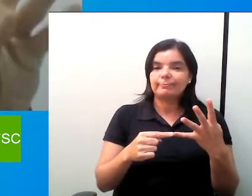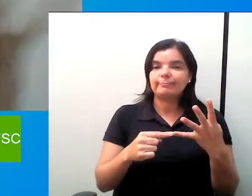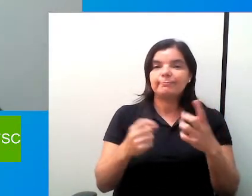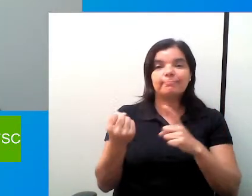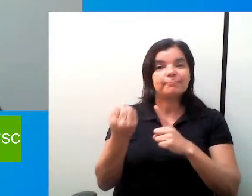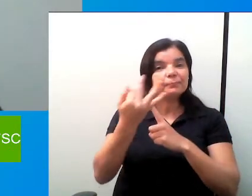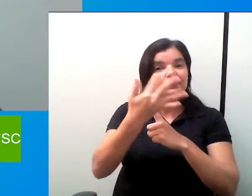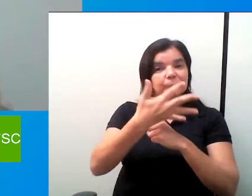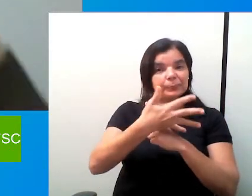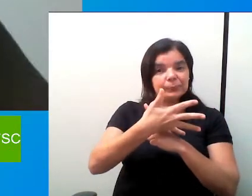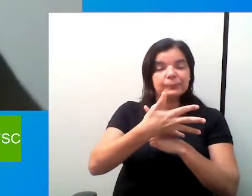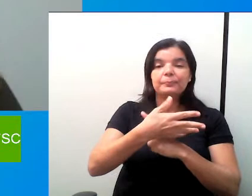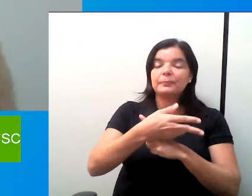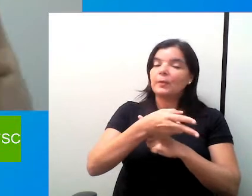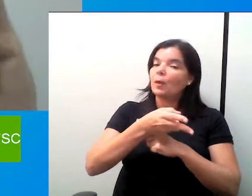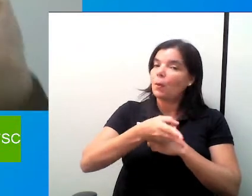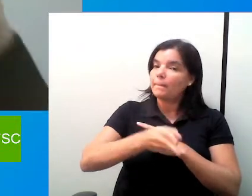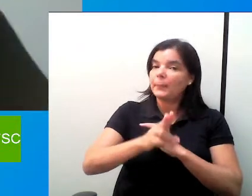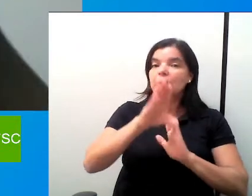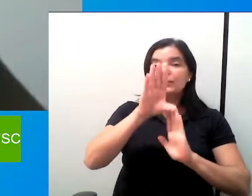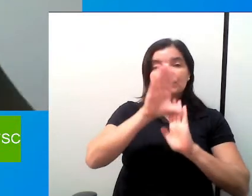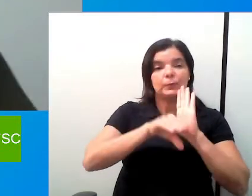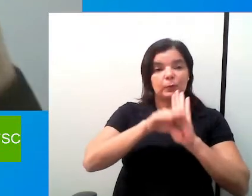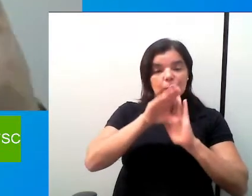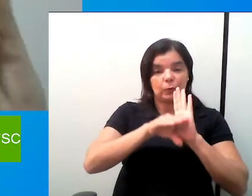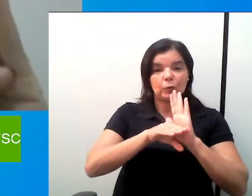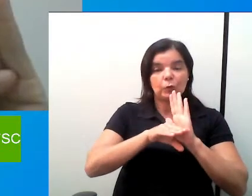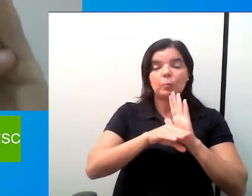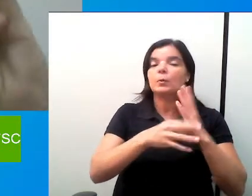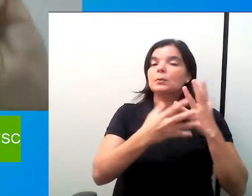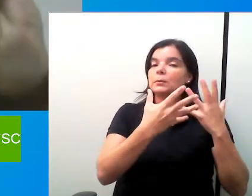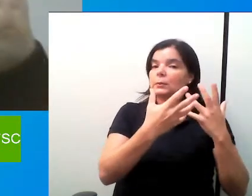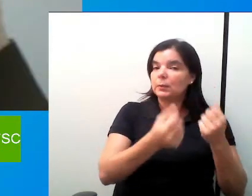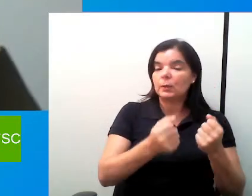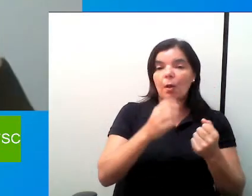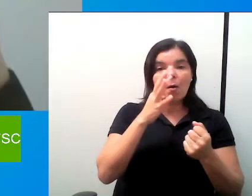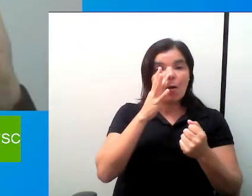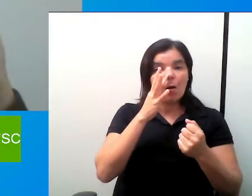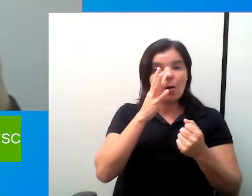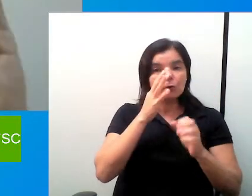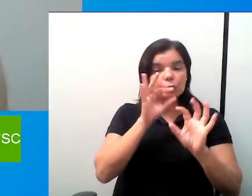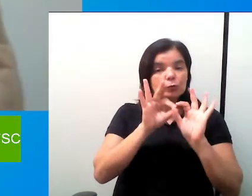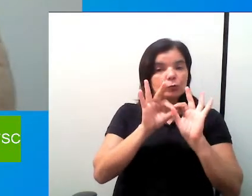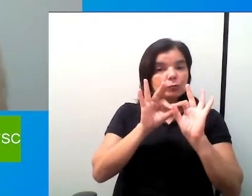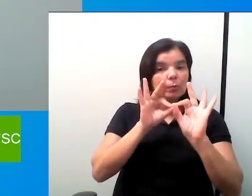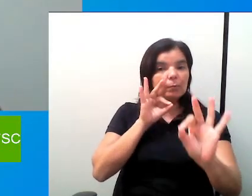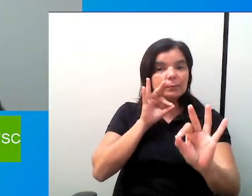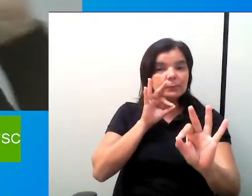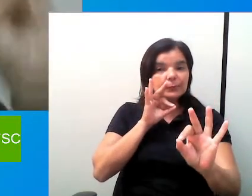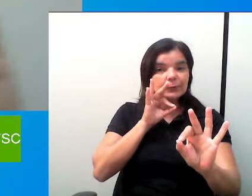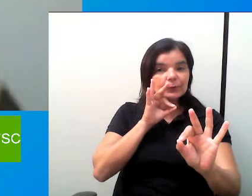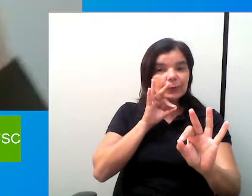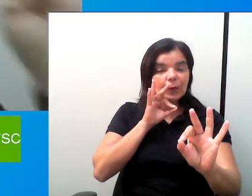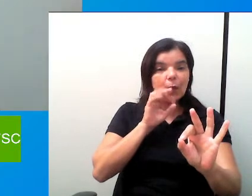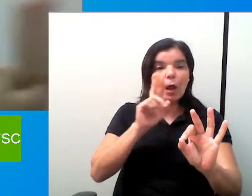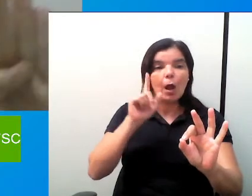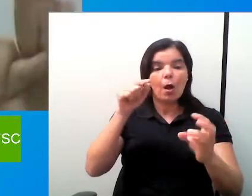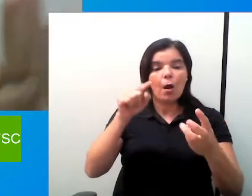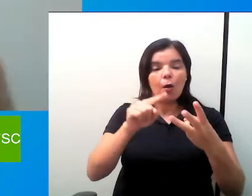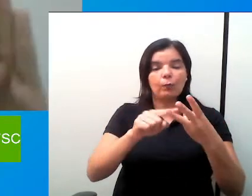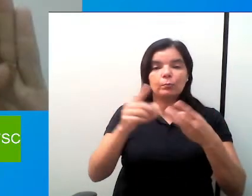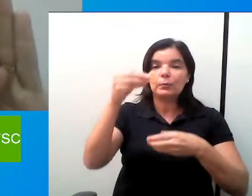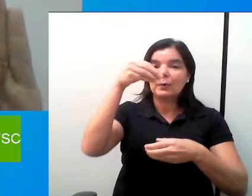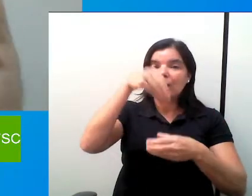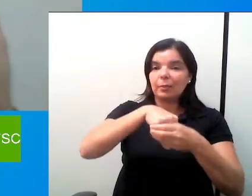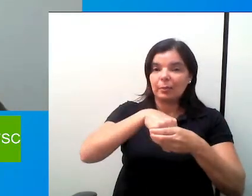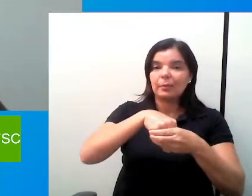mesma unidade curricular. Você pode validar, uma parte você assiste à distância, outra parte é externa, realmente executando